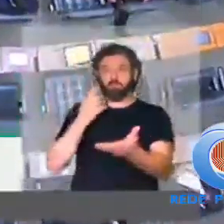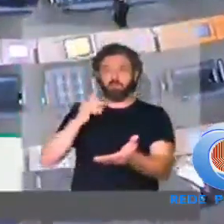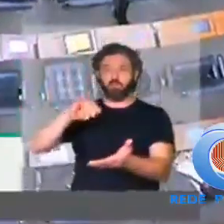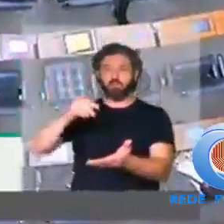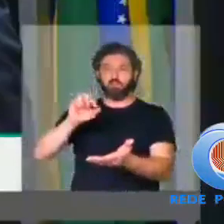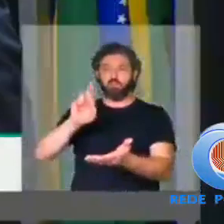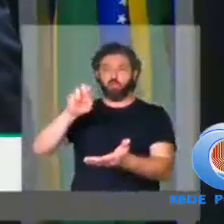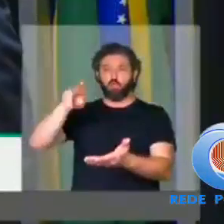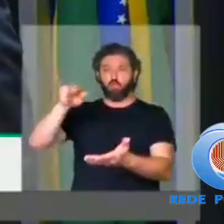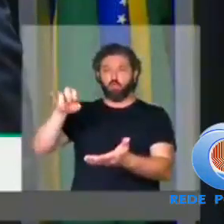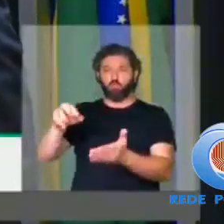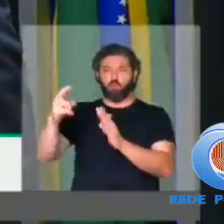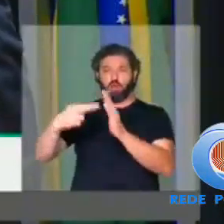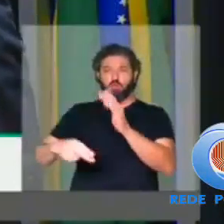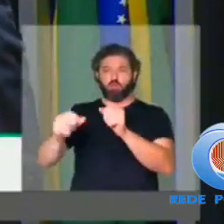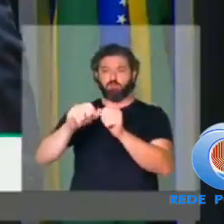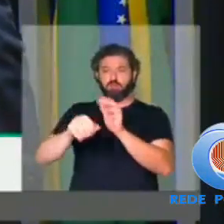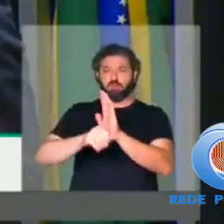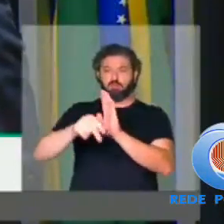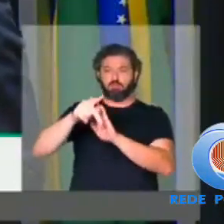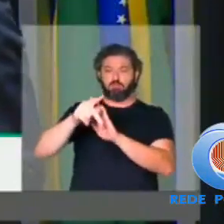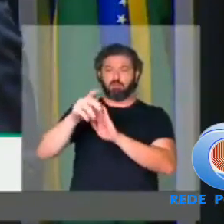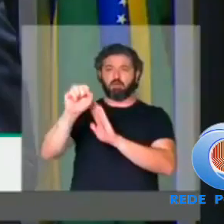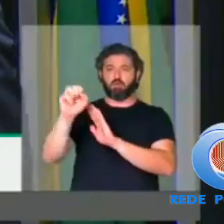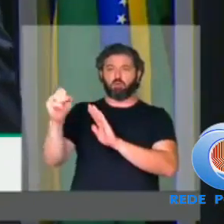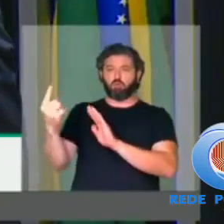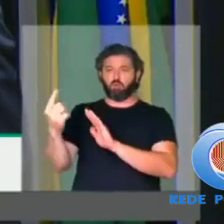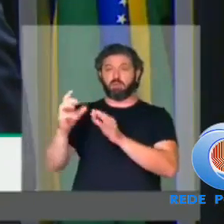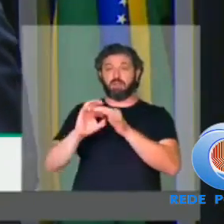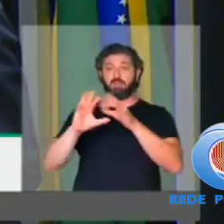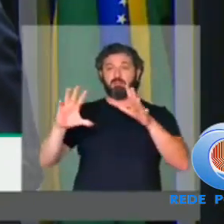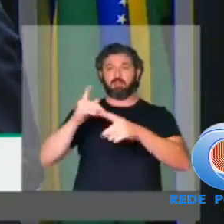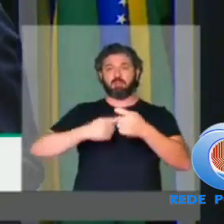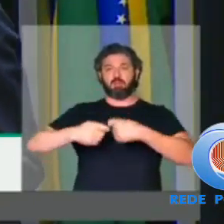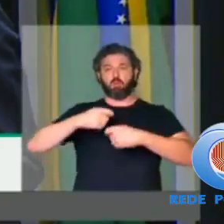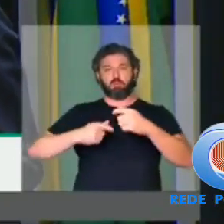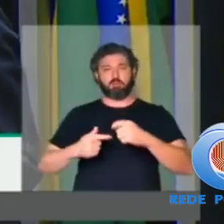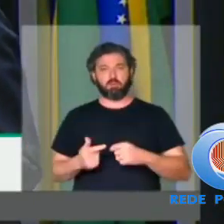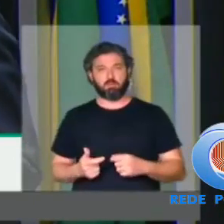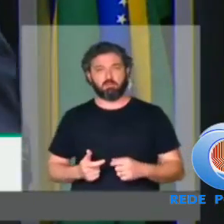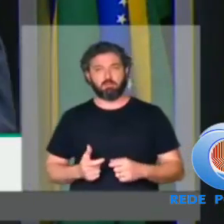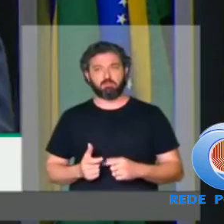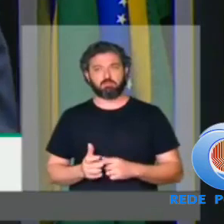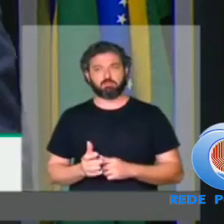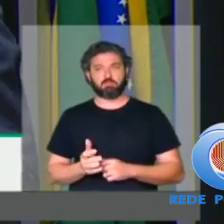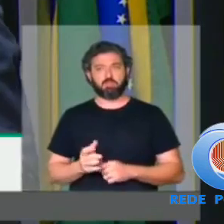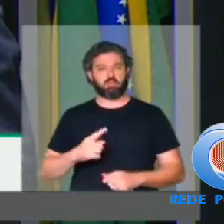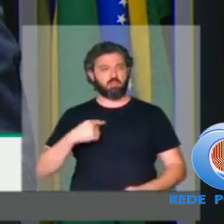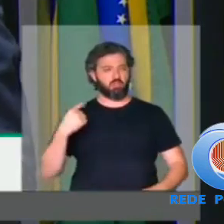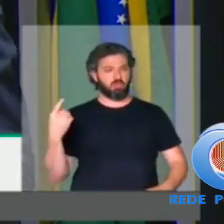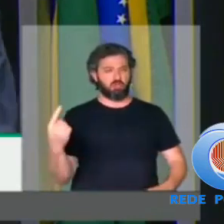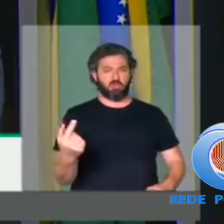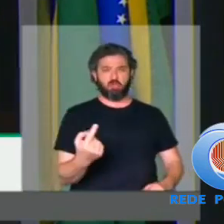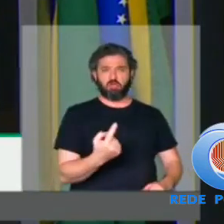Gergen, relator da medida provisória da liberdade econômica, em que